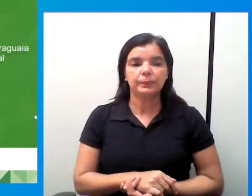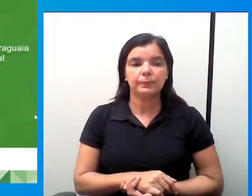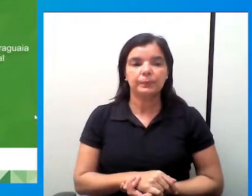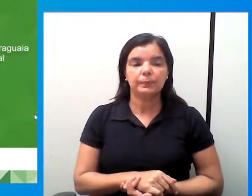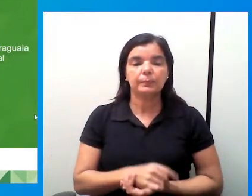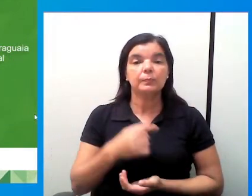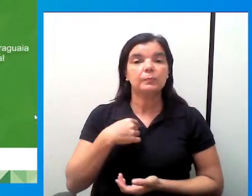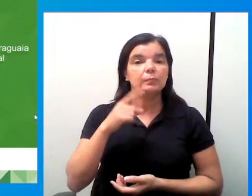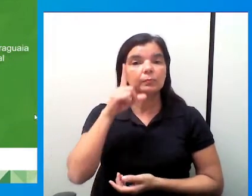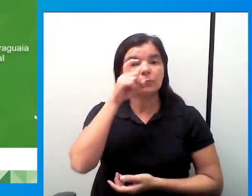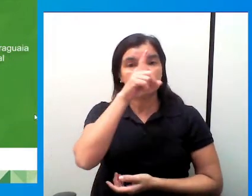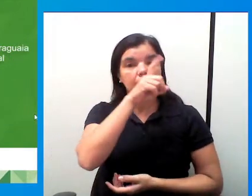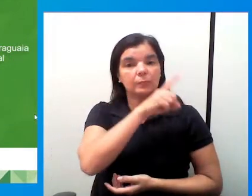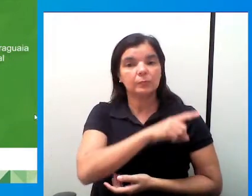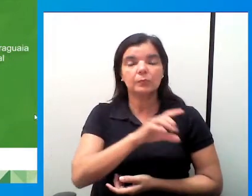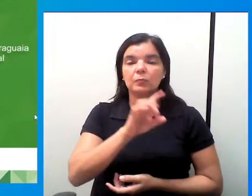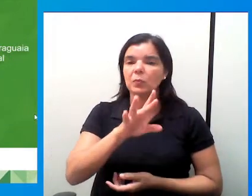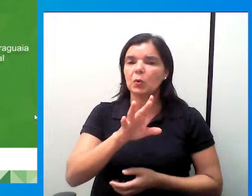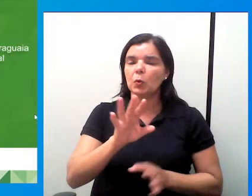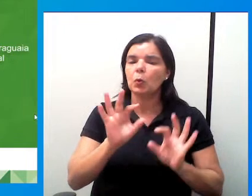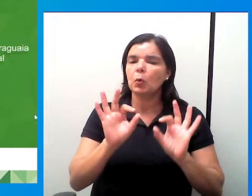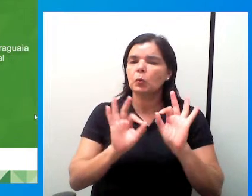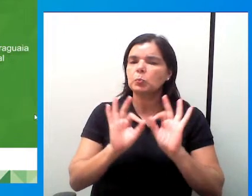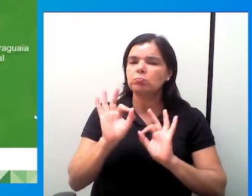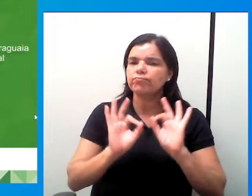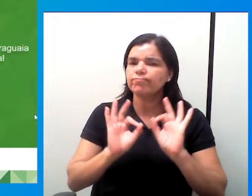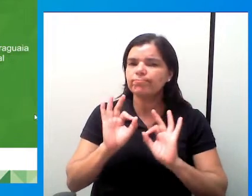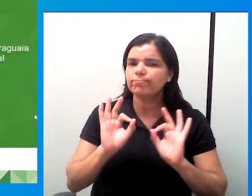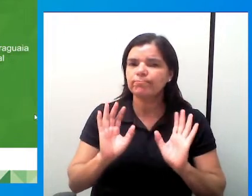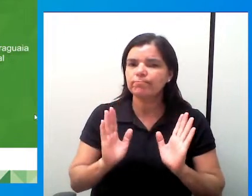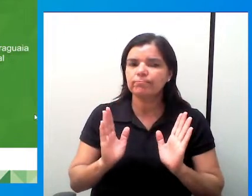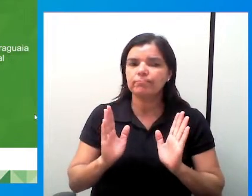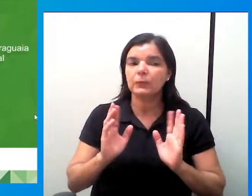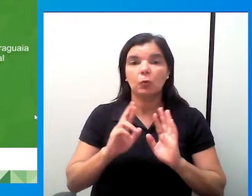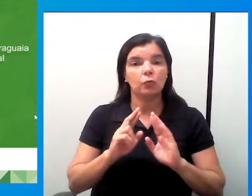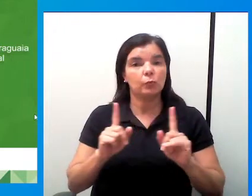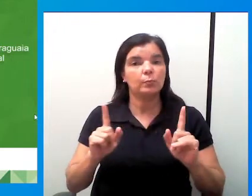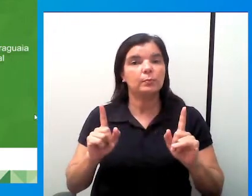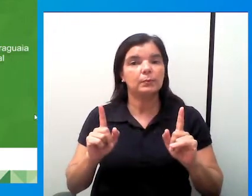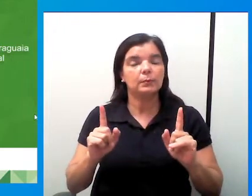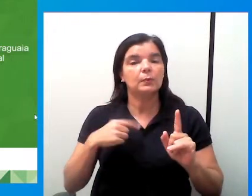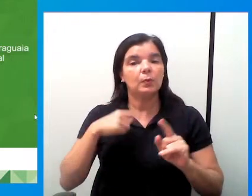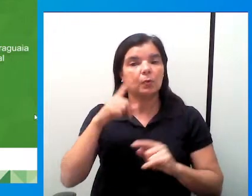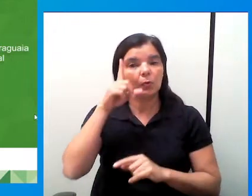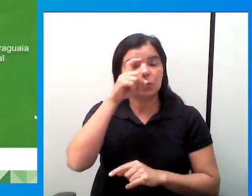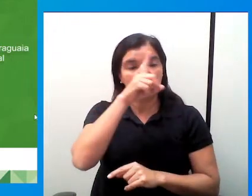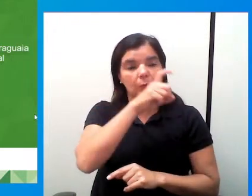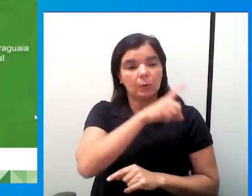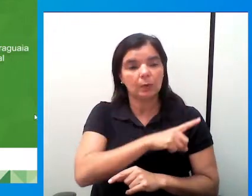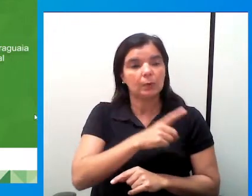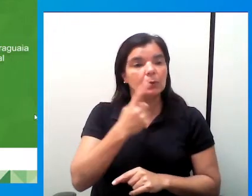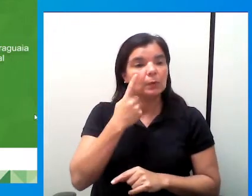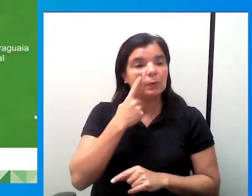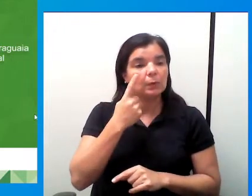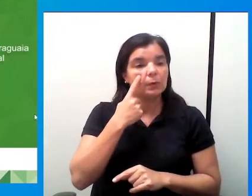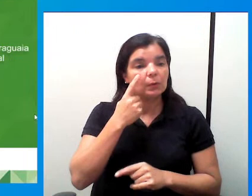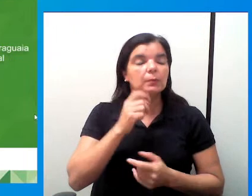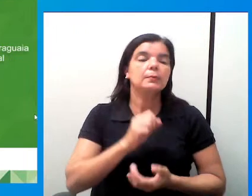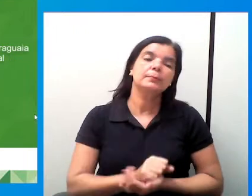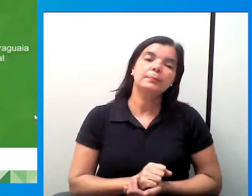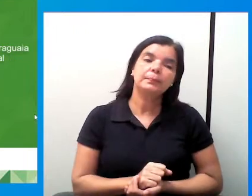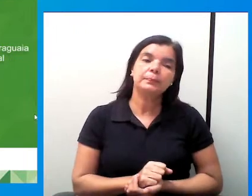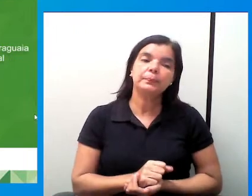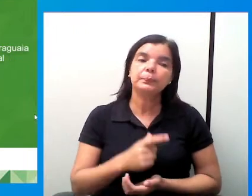A dificuldade não gera uma paralisia institucional. O contrário, ou seja, a dificuldade mostra que o IFPA precisa fazer